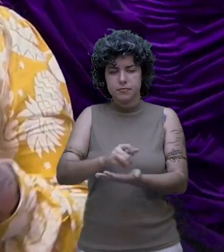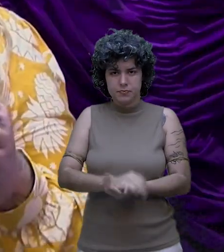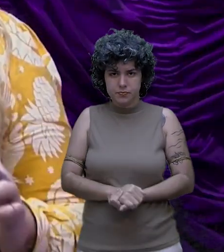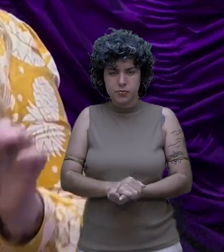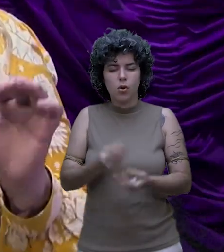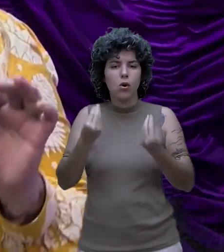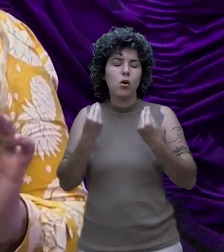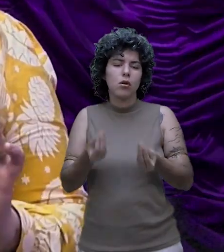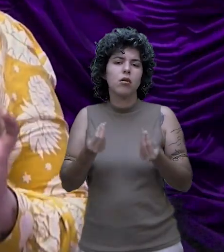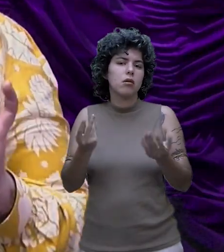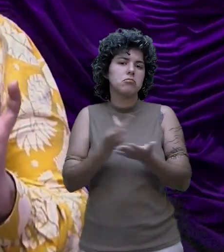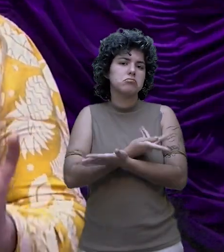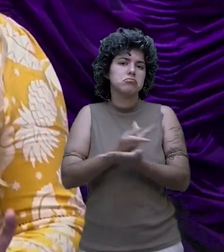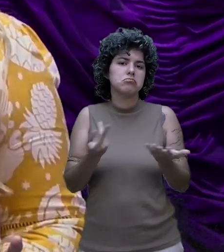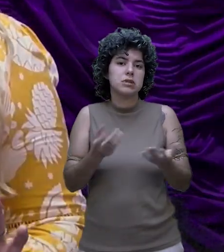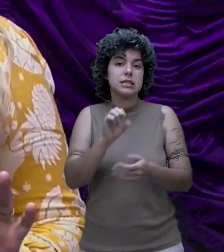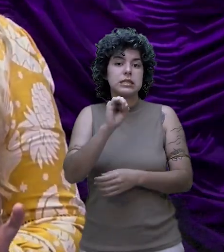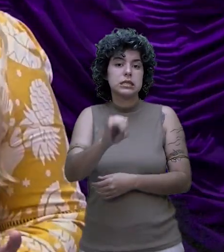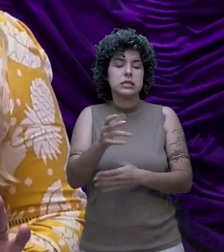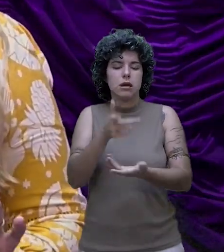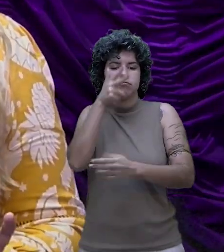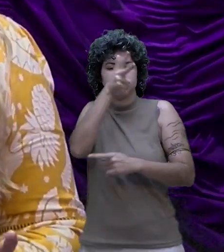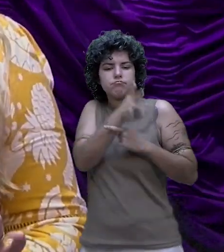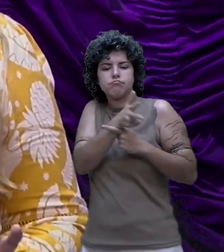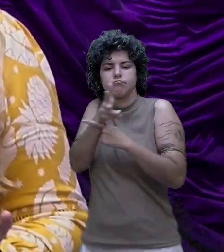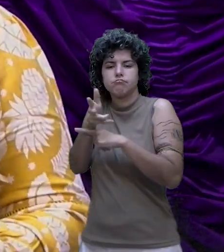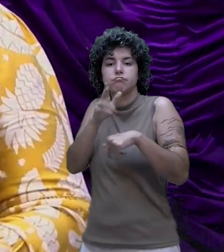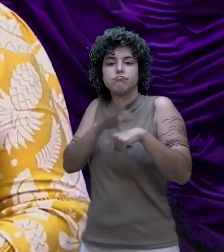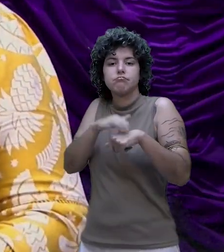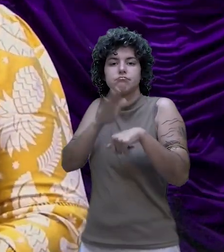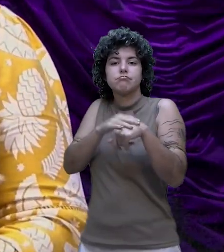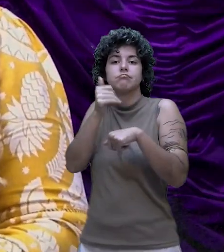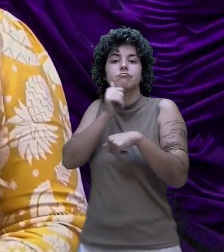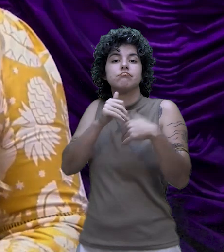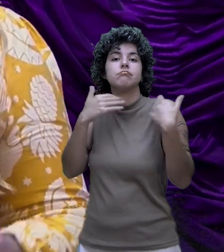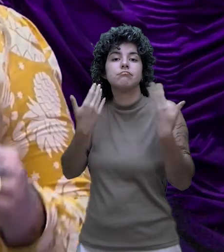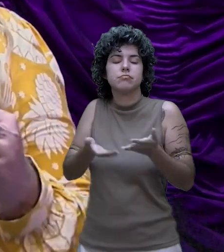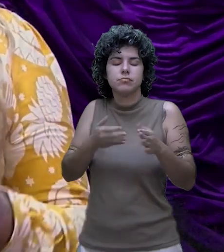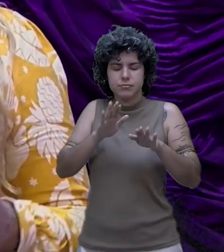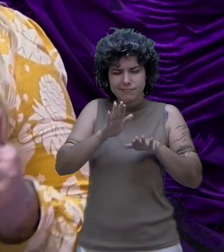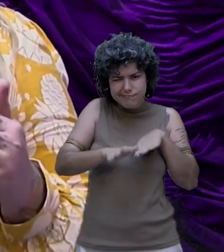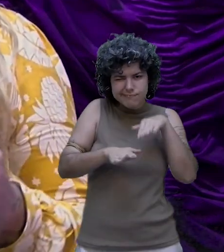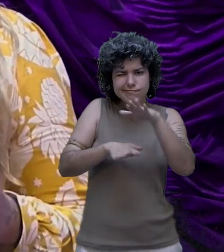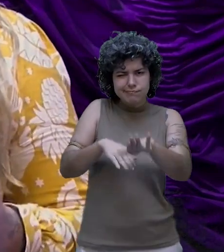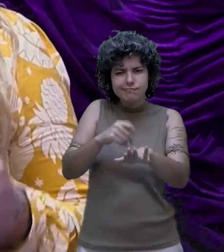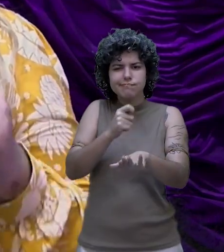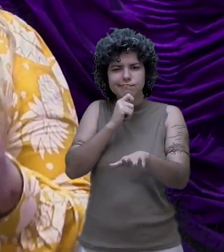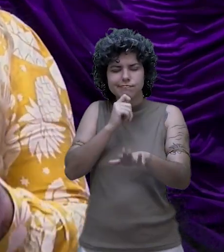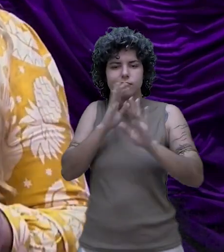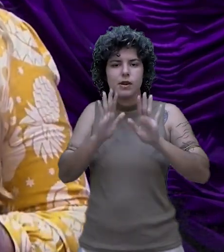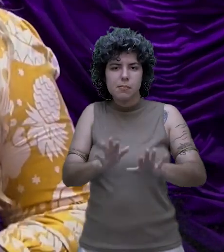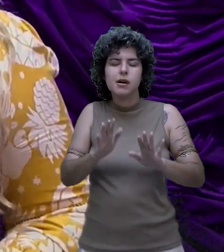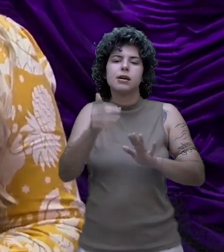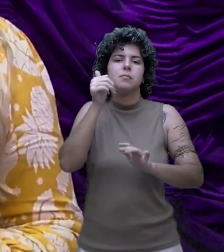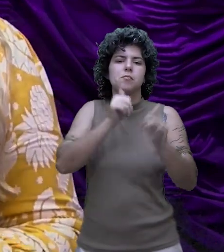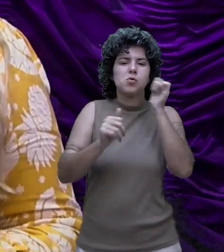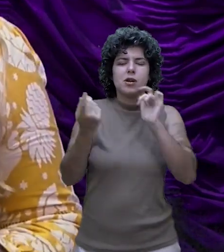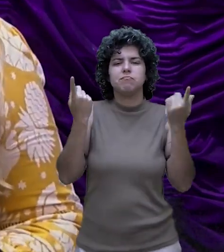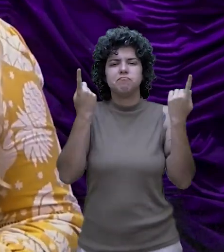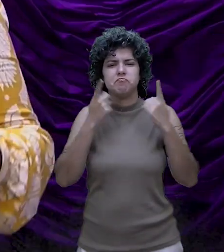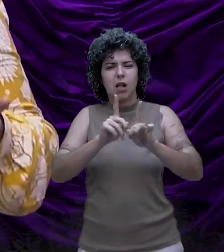câmera. Apesar de ainda engatinhando nas oportunidades dos grandes estúdios, mulheres chegam e fazem bonito